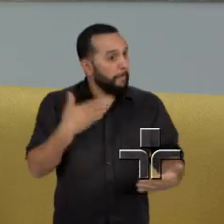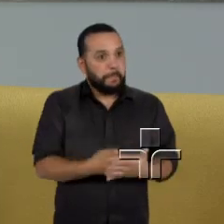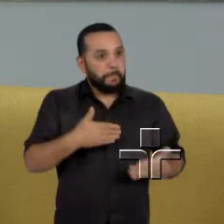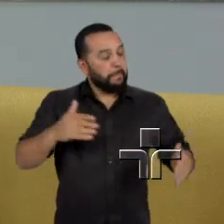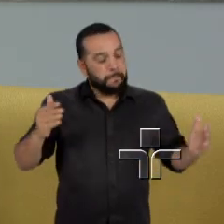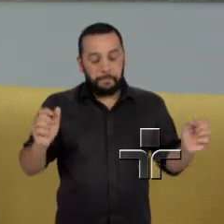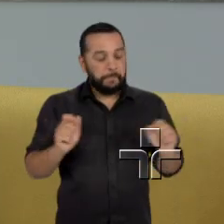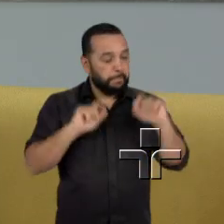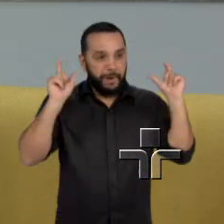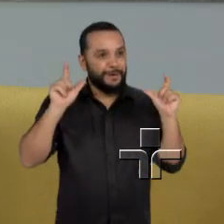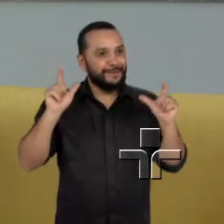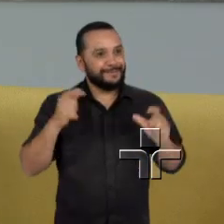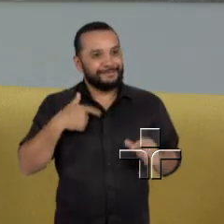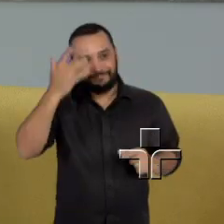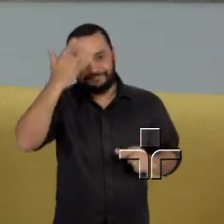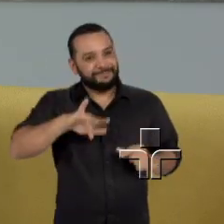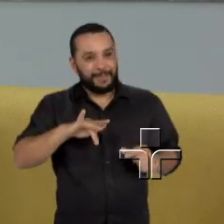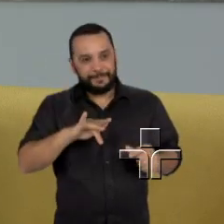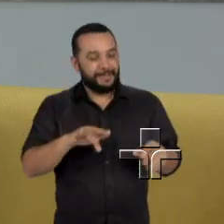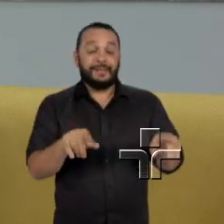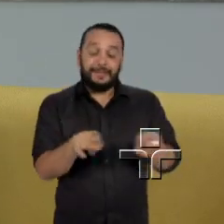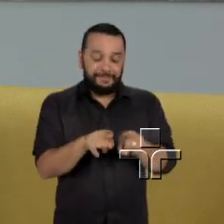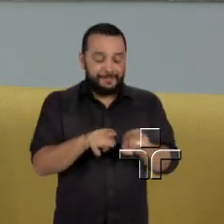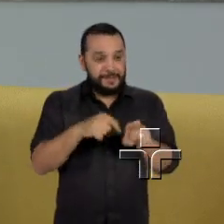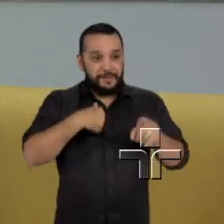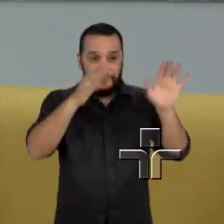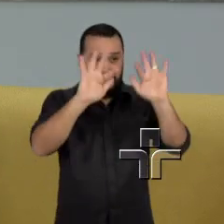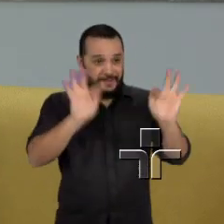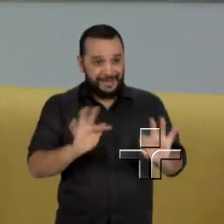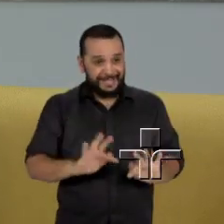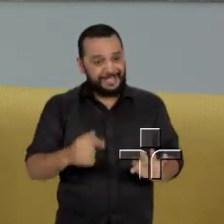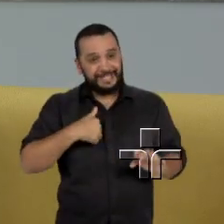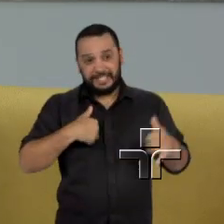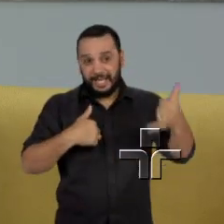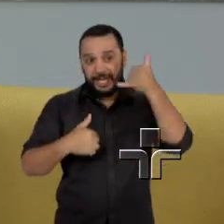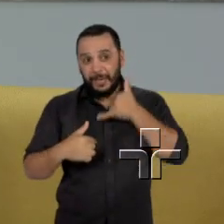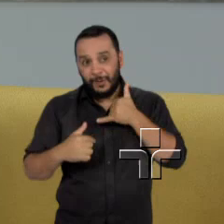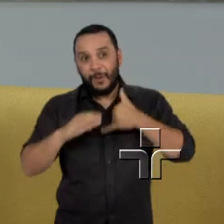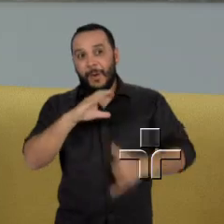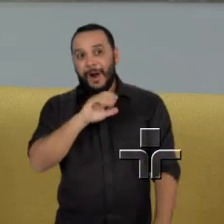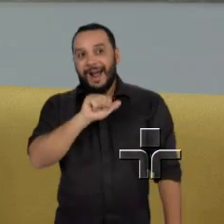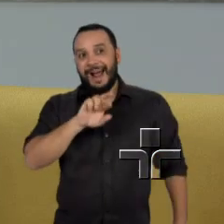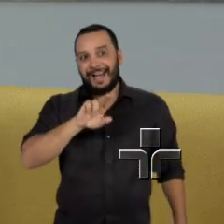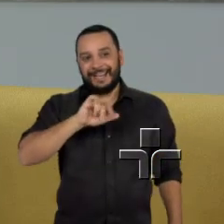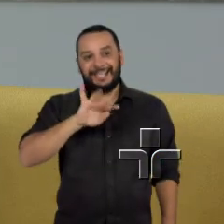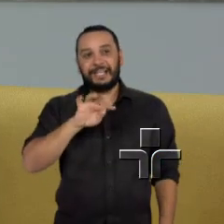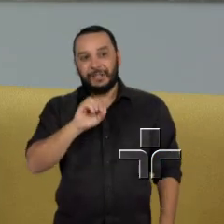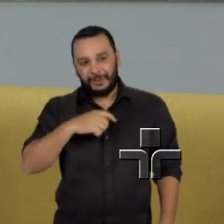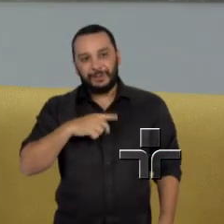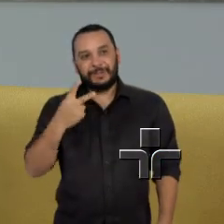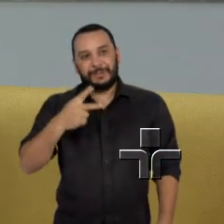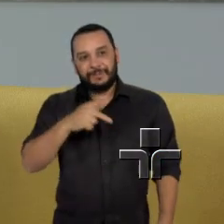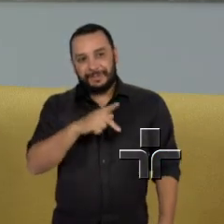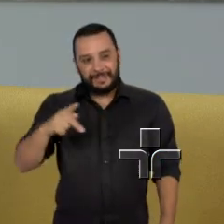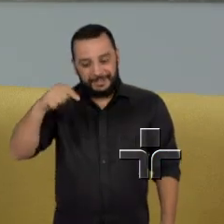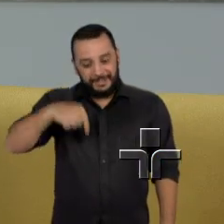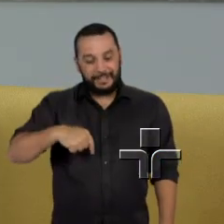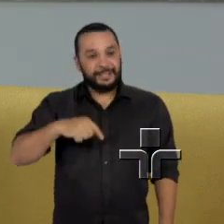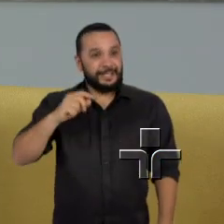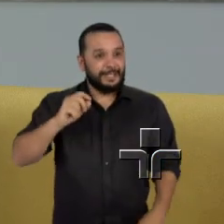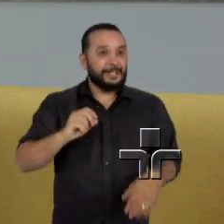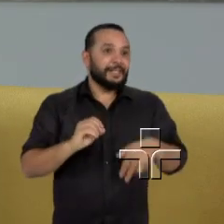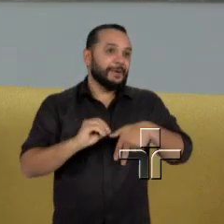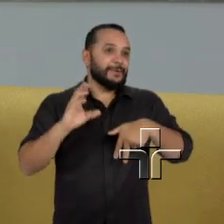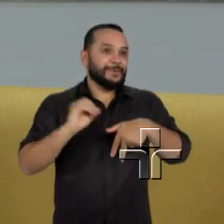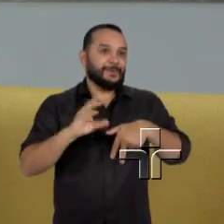não esperava. E eu fiquei muito feliz quando eu recebi a ligação do Carlito, né, o vice-presidente daqui da Cultura, para me